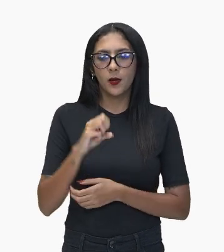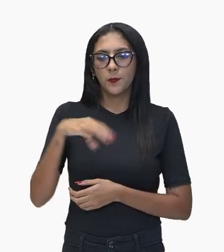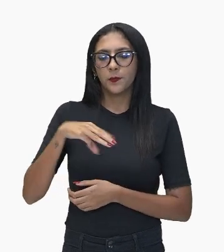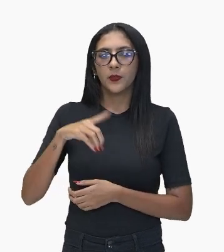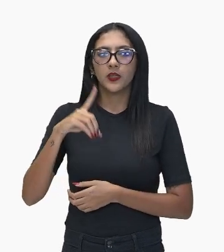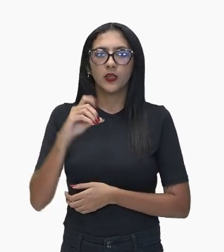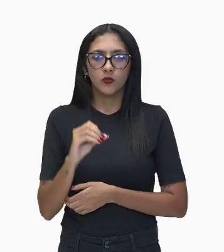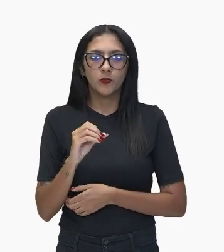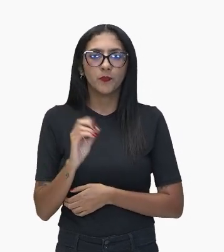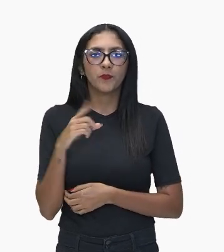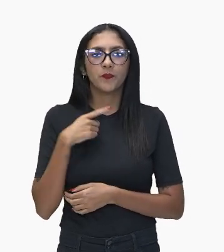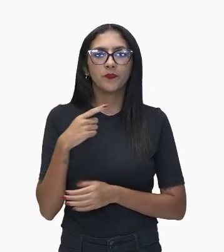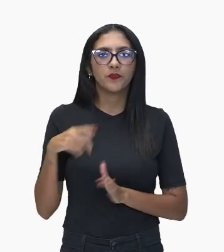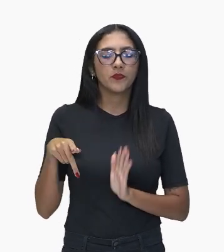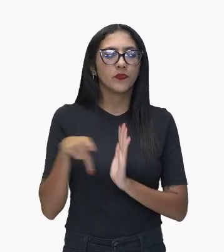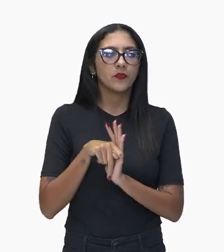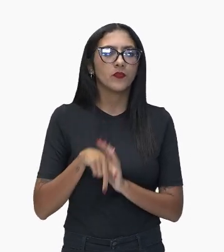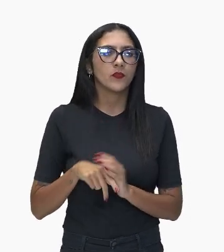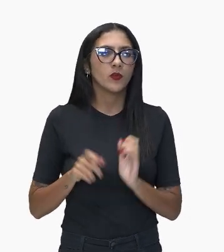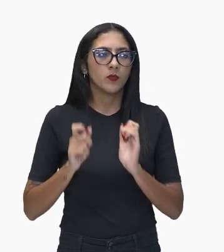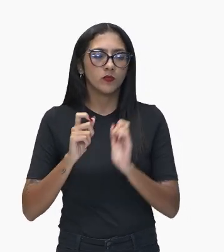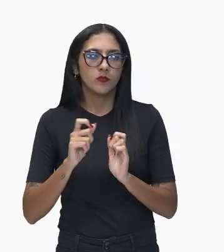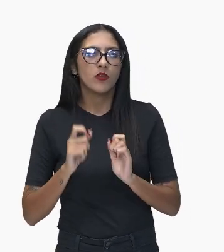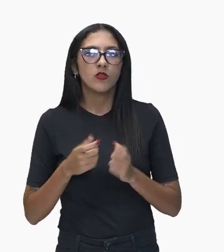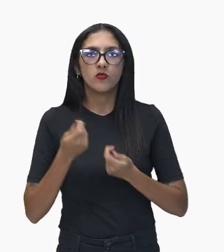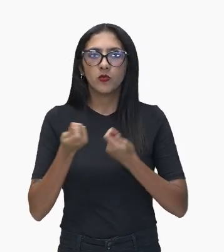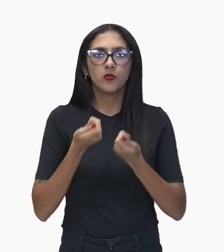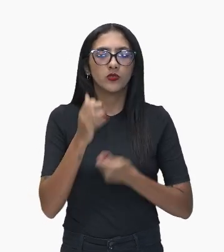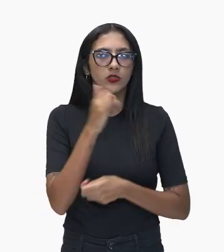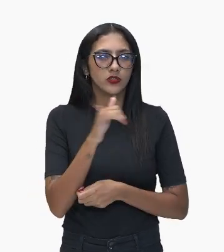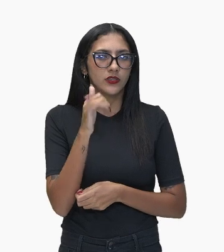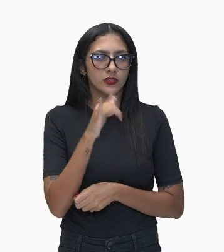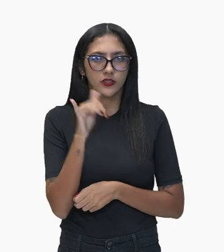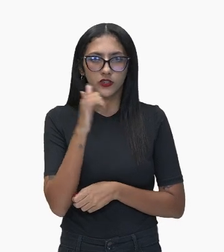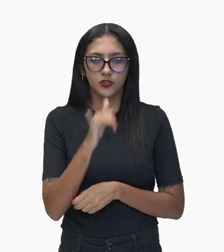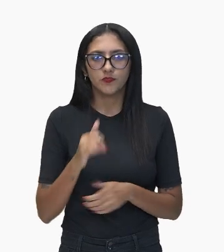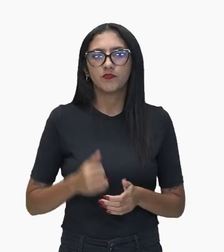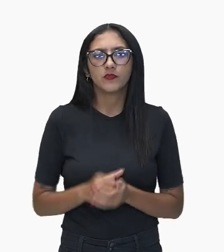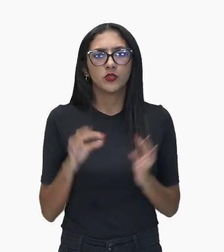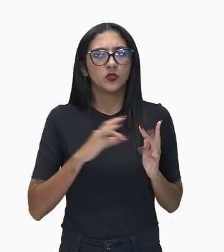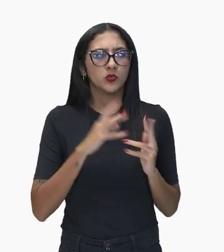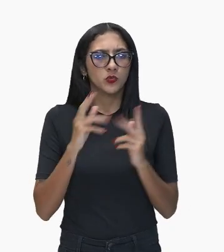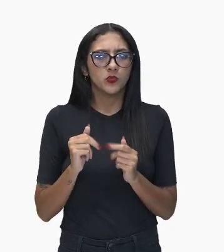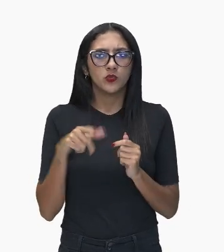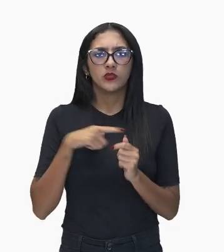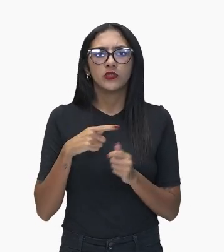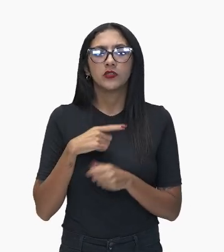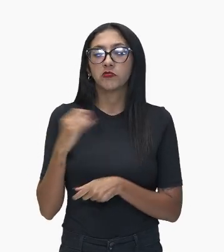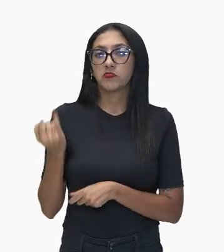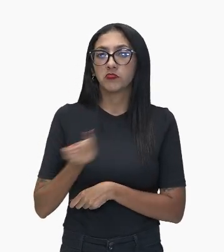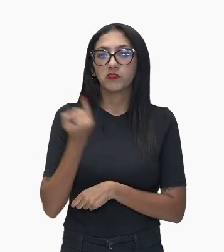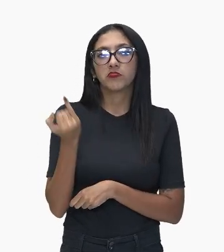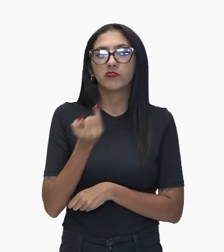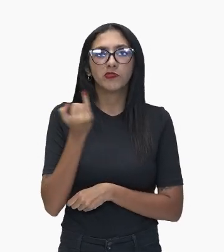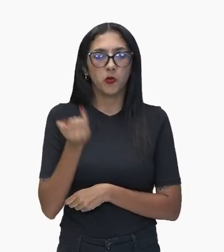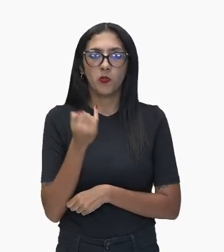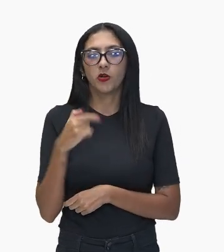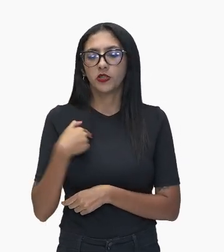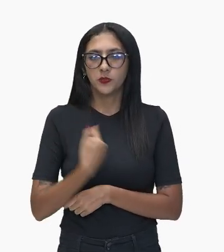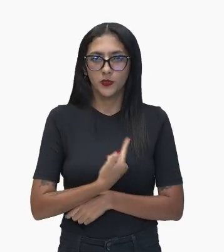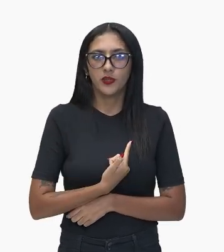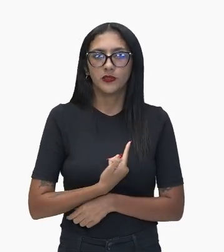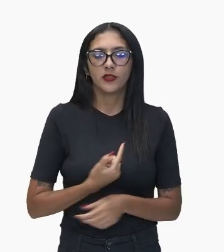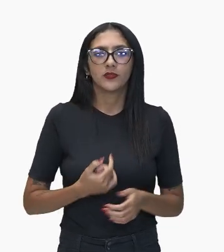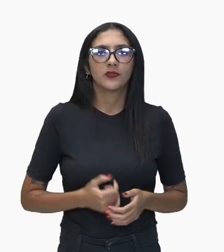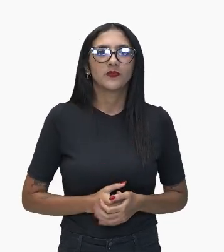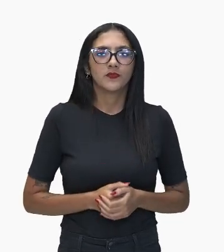representam polissacarídeos de reserva de energia. Todos eles são muito importantes para nós, né? Então,